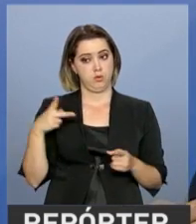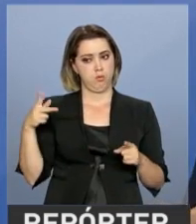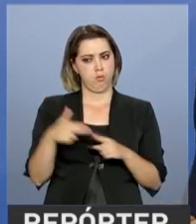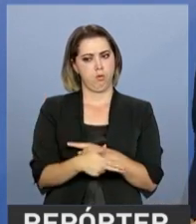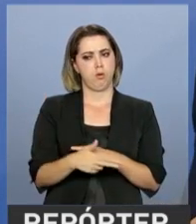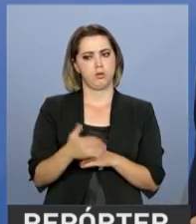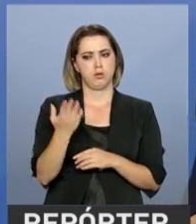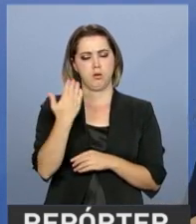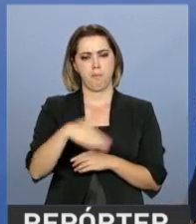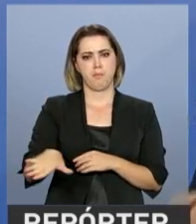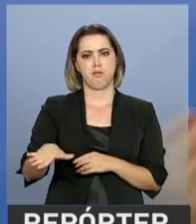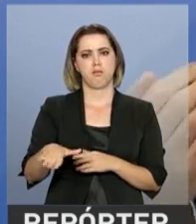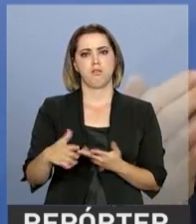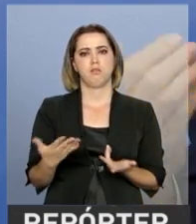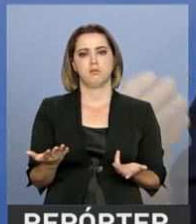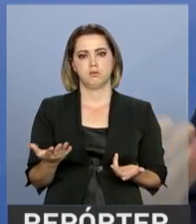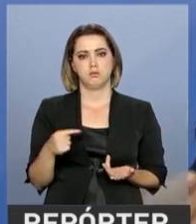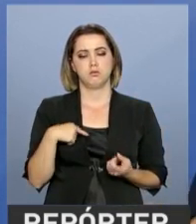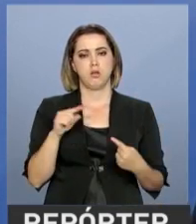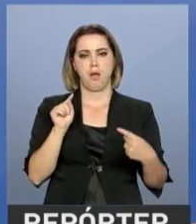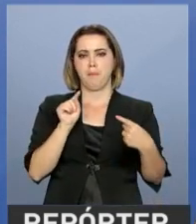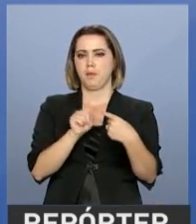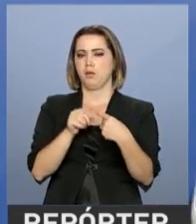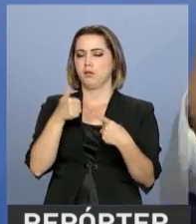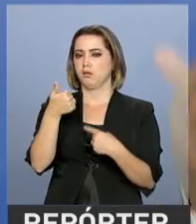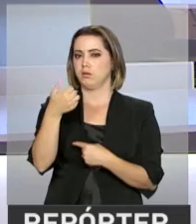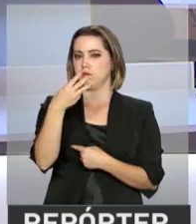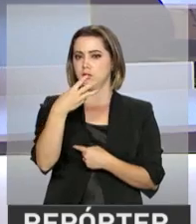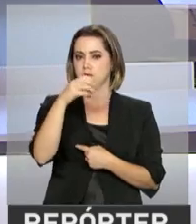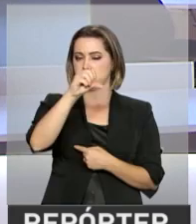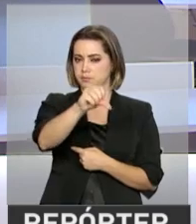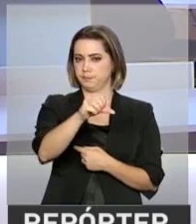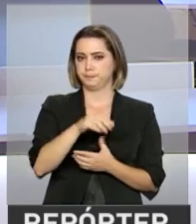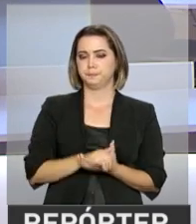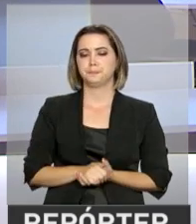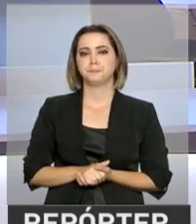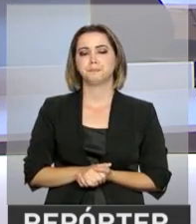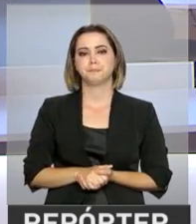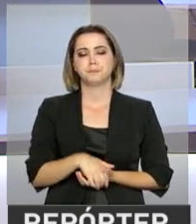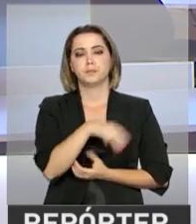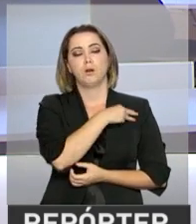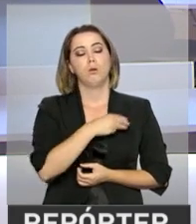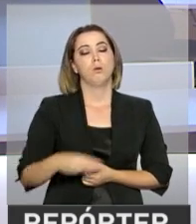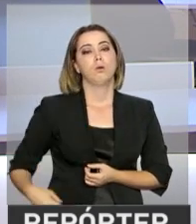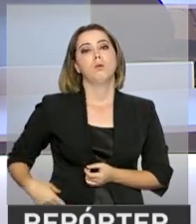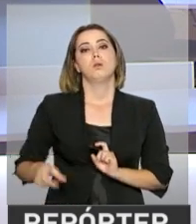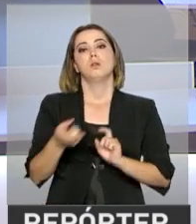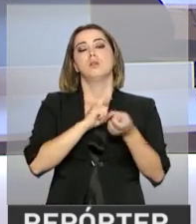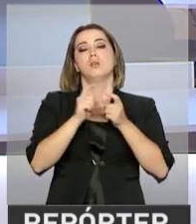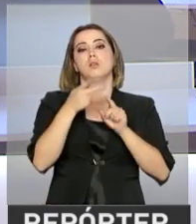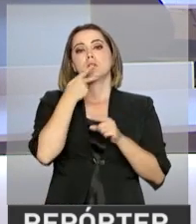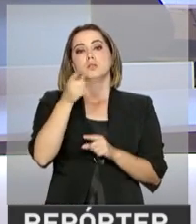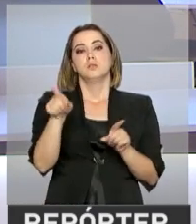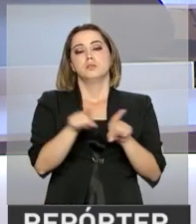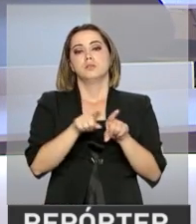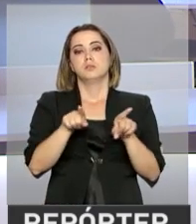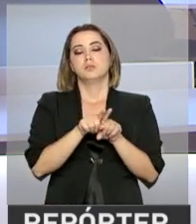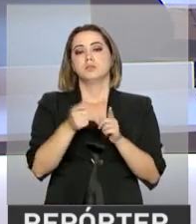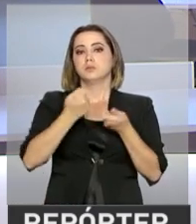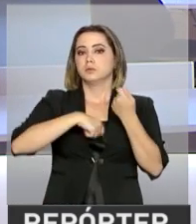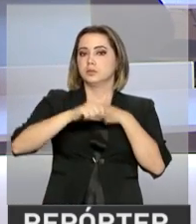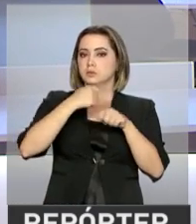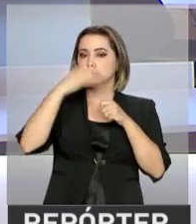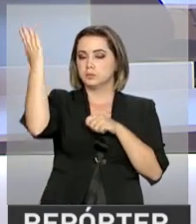isso pela metade a meta é 139 o ministro Henrique Meireles comentou ainda que a economia